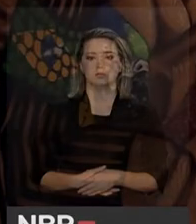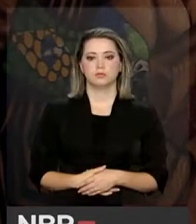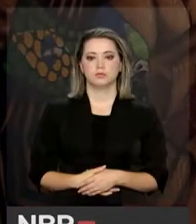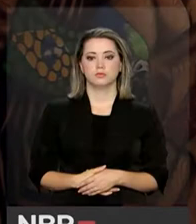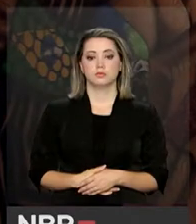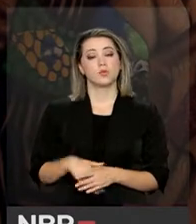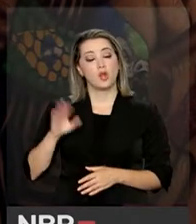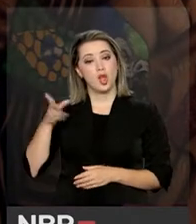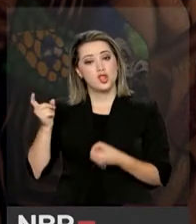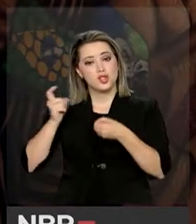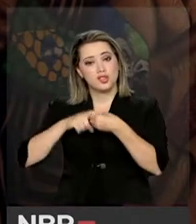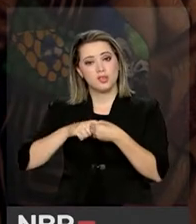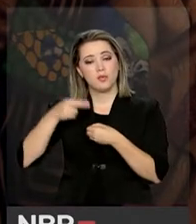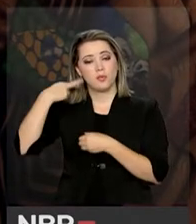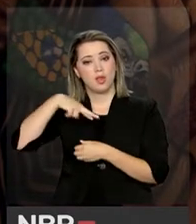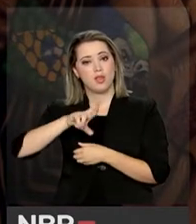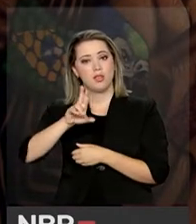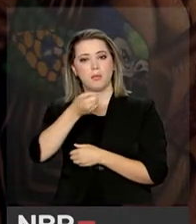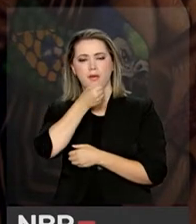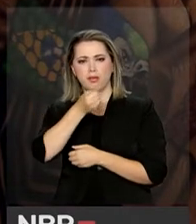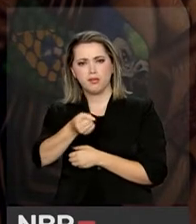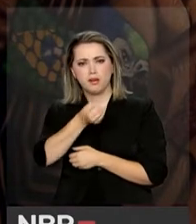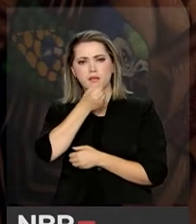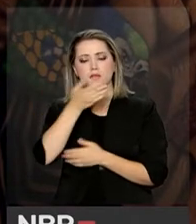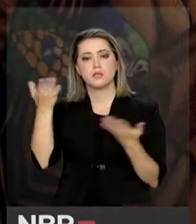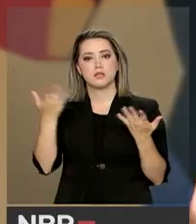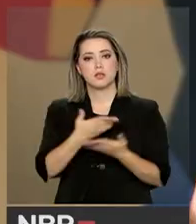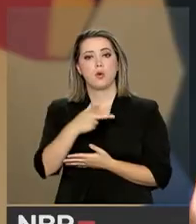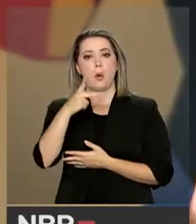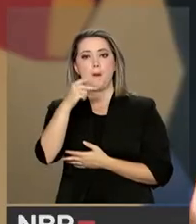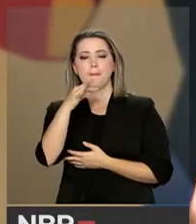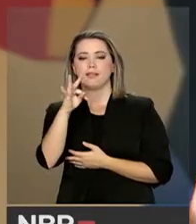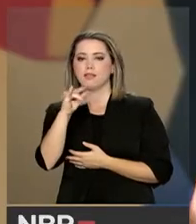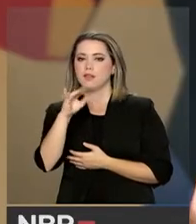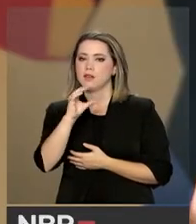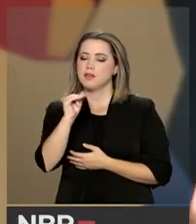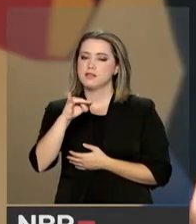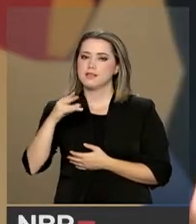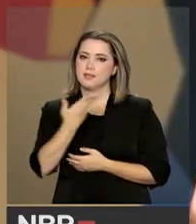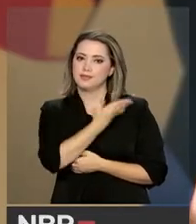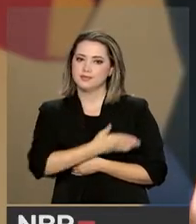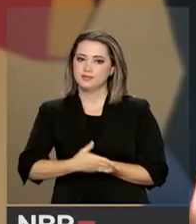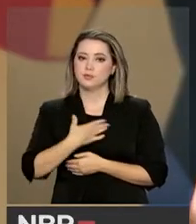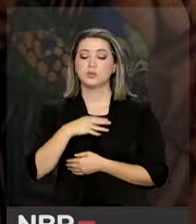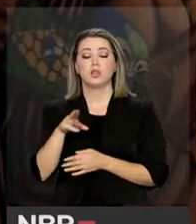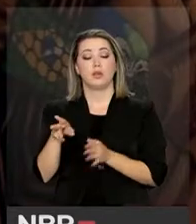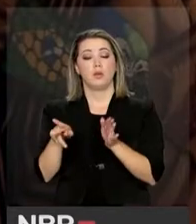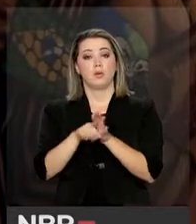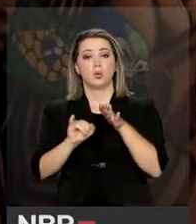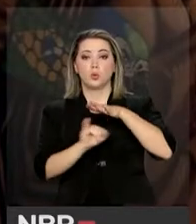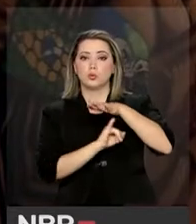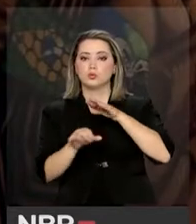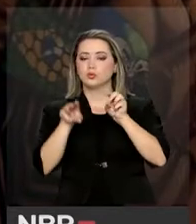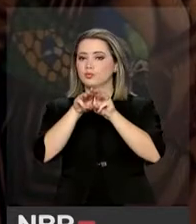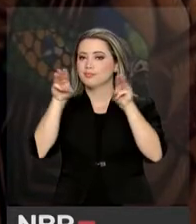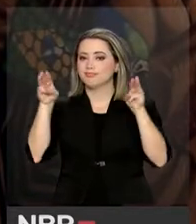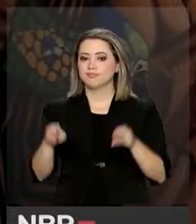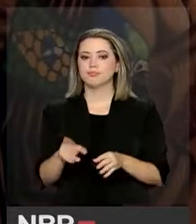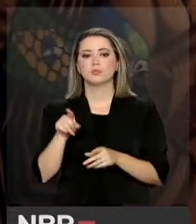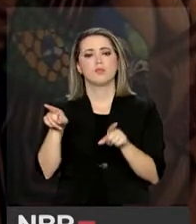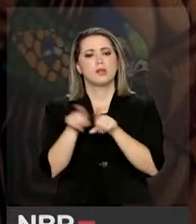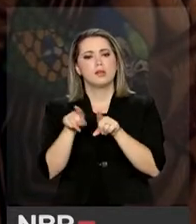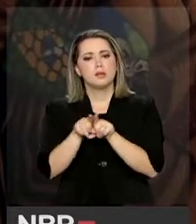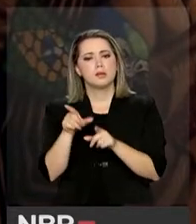Já estamos de volta com o NBR Entrevista, hoje com a Patrícia Albernaz, que é do Instituto Brasileiro de Museus. Bom, Patrícia,